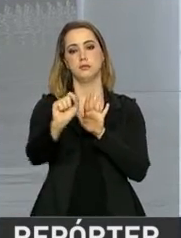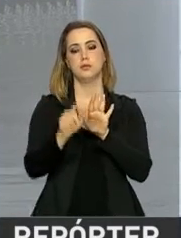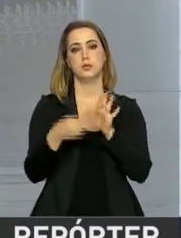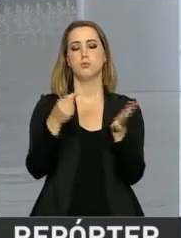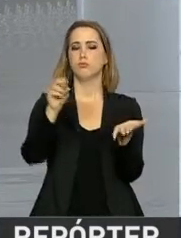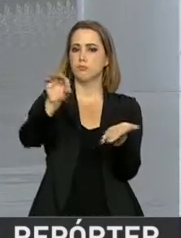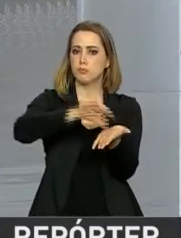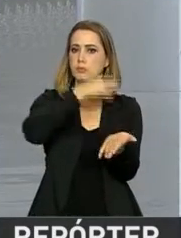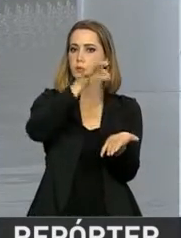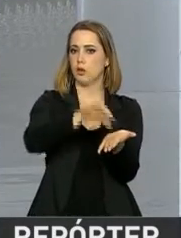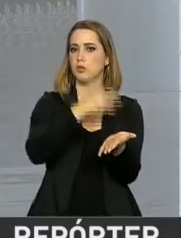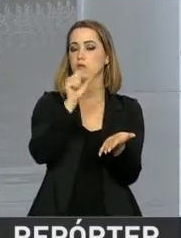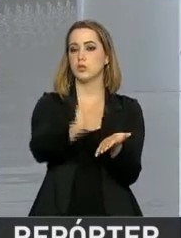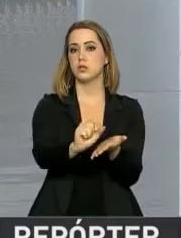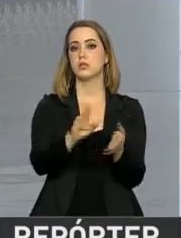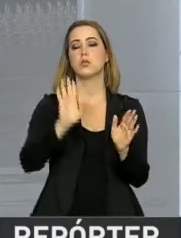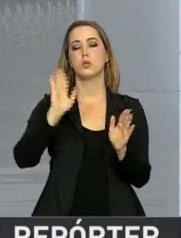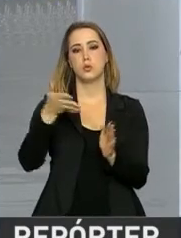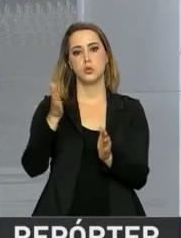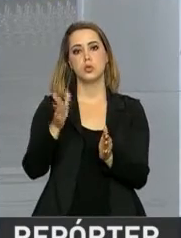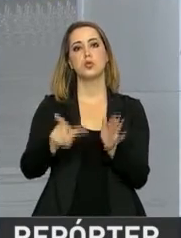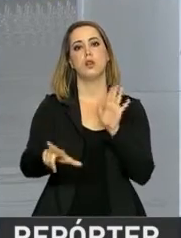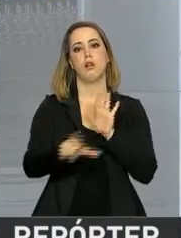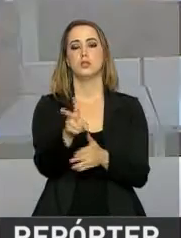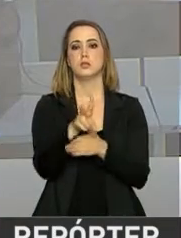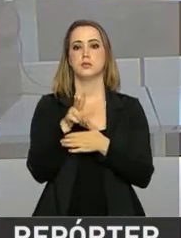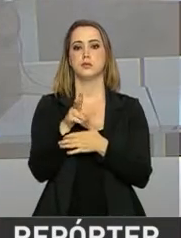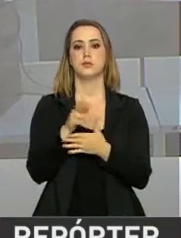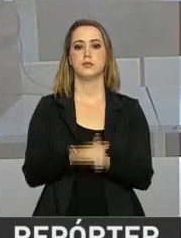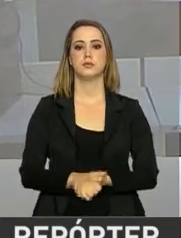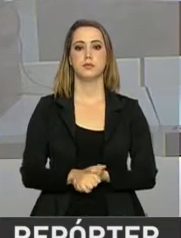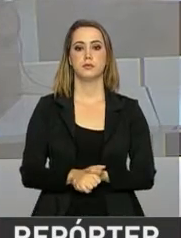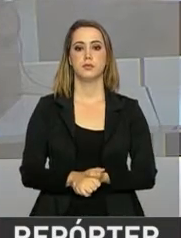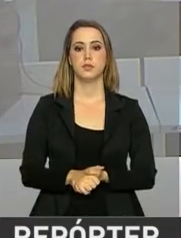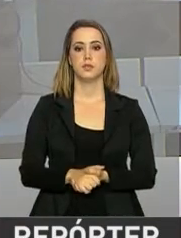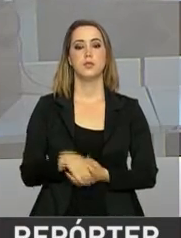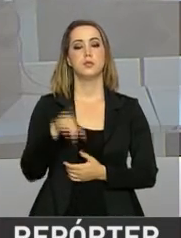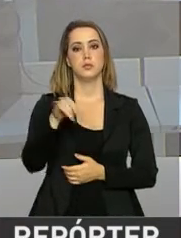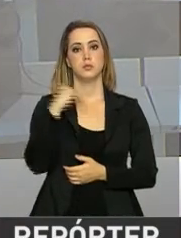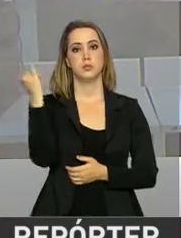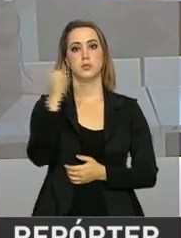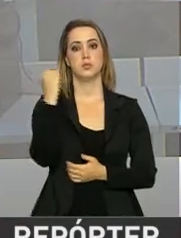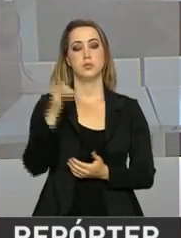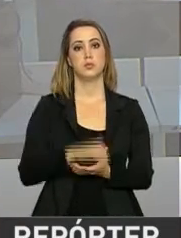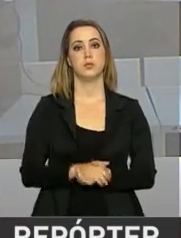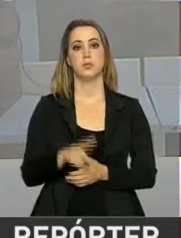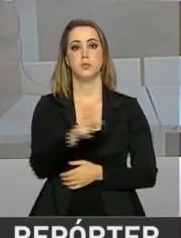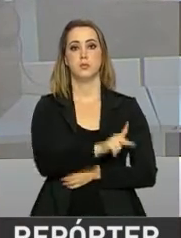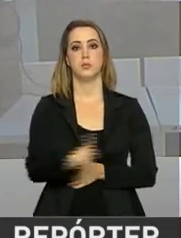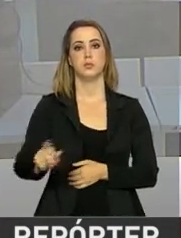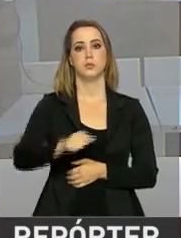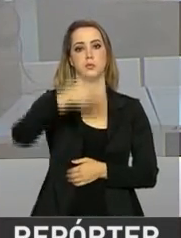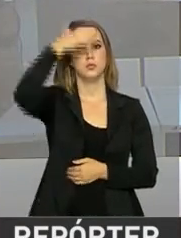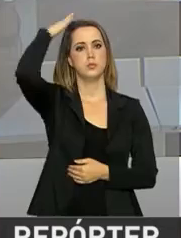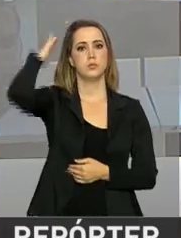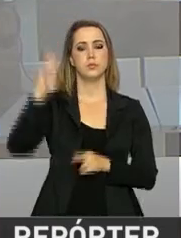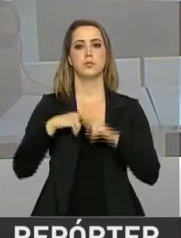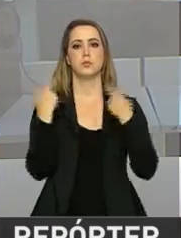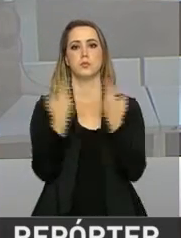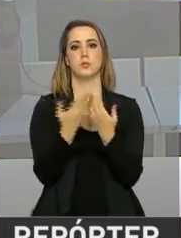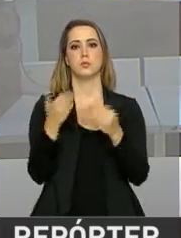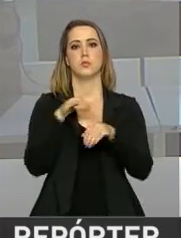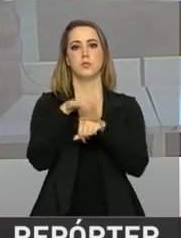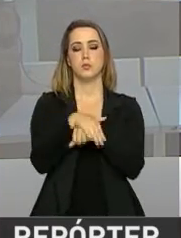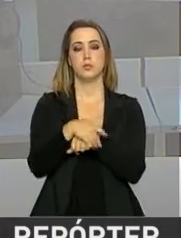ratificação o brasil já ratificou o acordo é uma iniciativa importante e o presidente michel temer se reuniu na noite